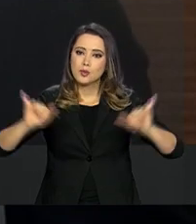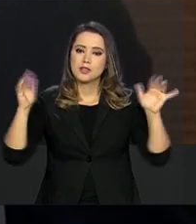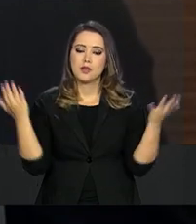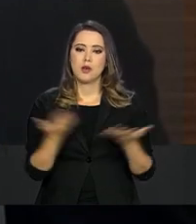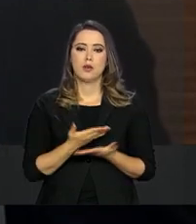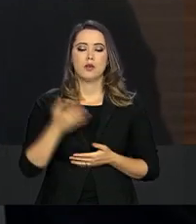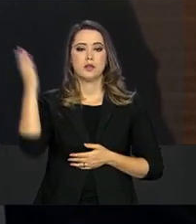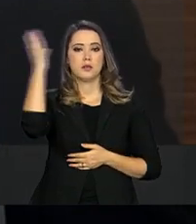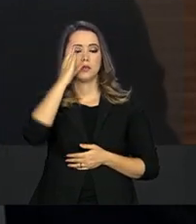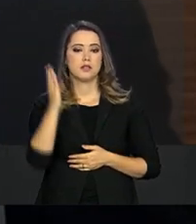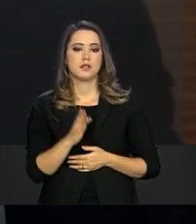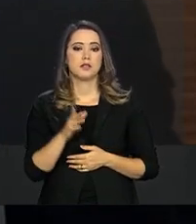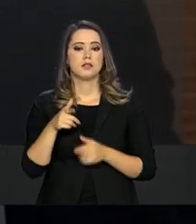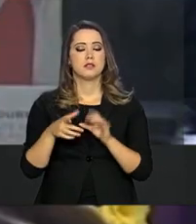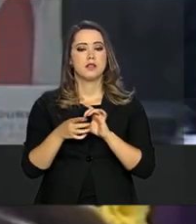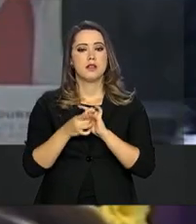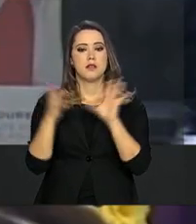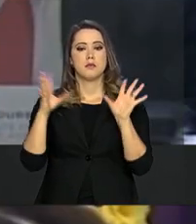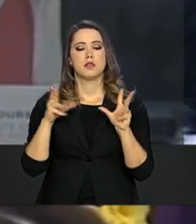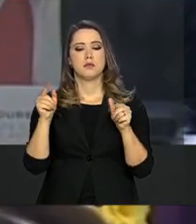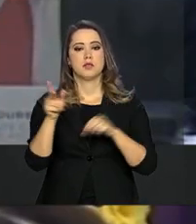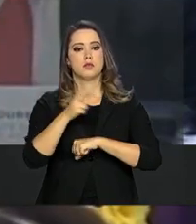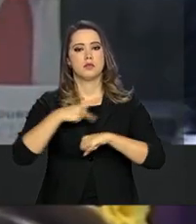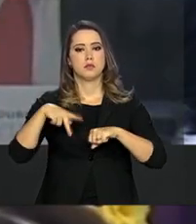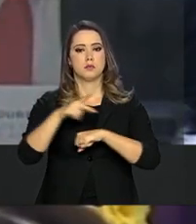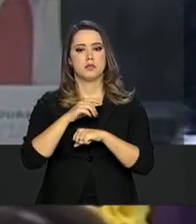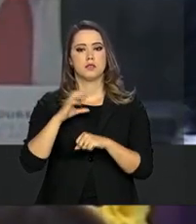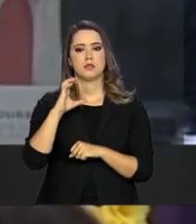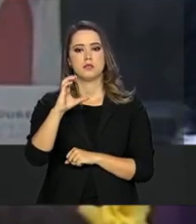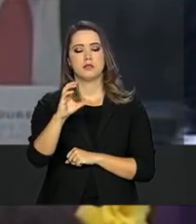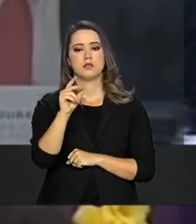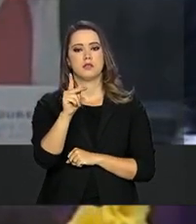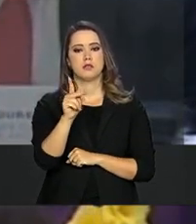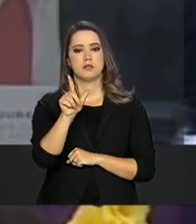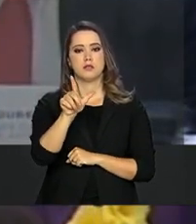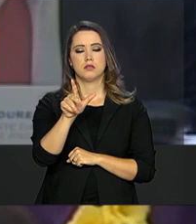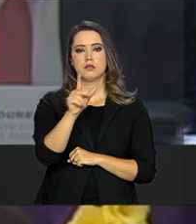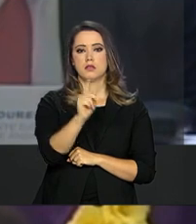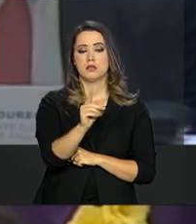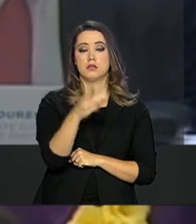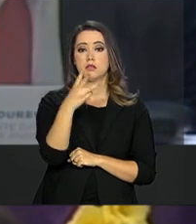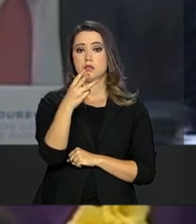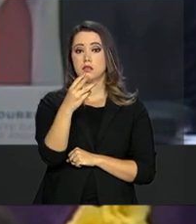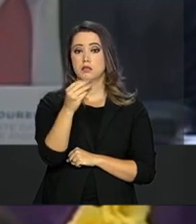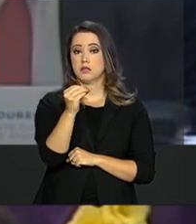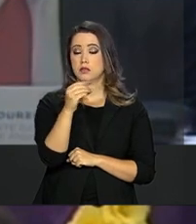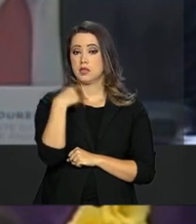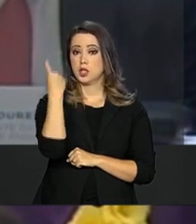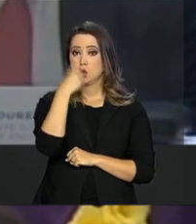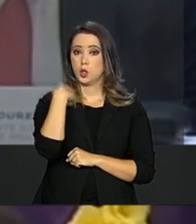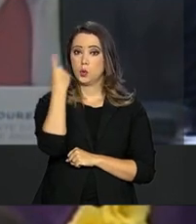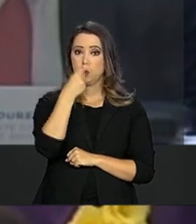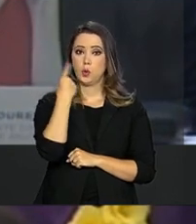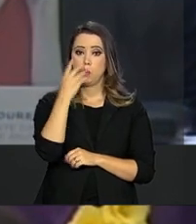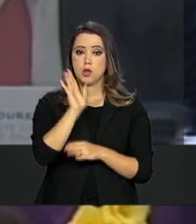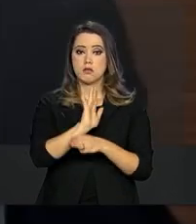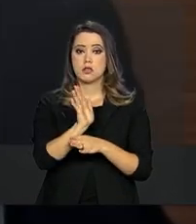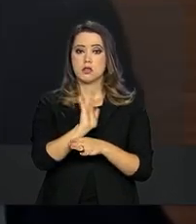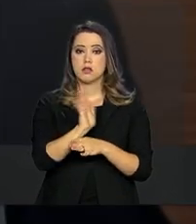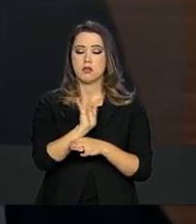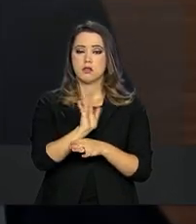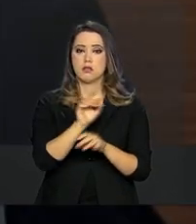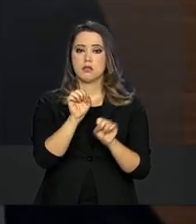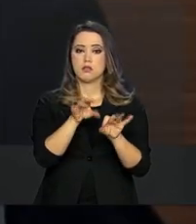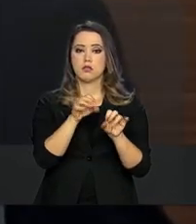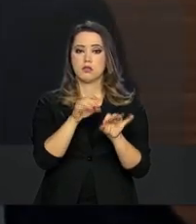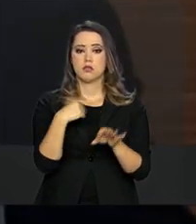licenciando para todos os países da cplp 30 horas de conteúdo audiovisual da nossa